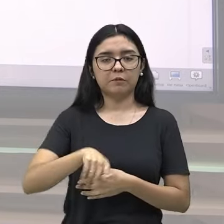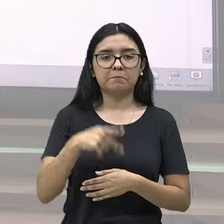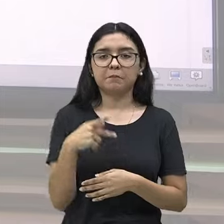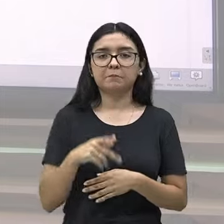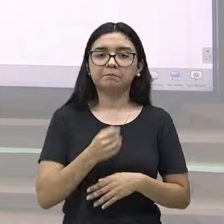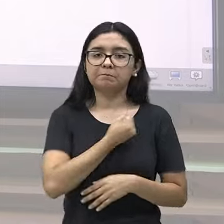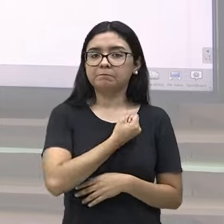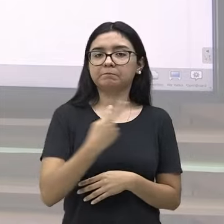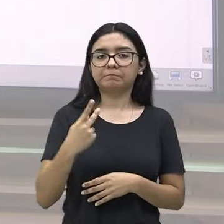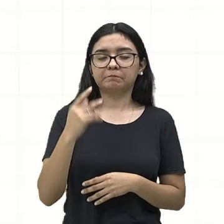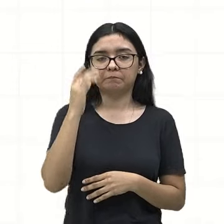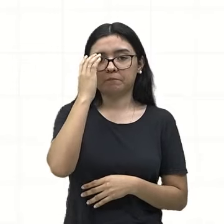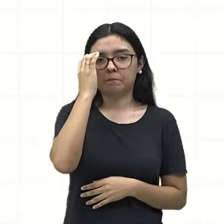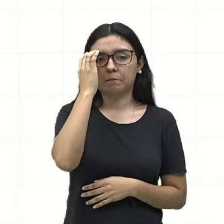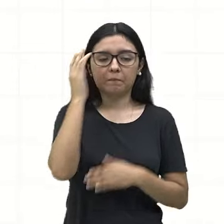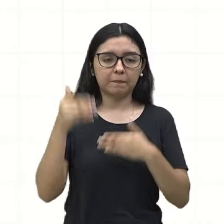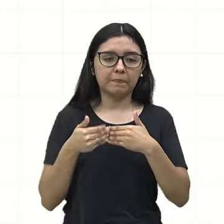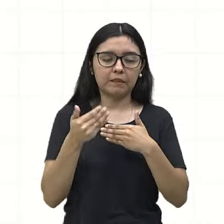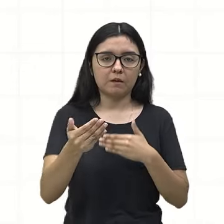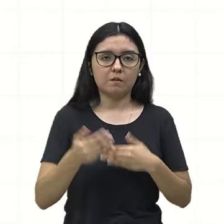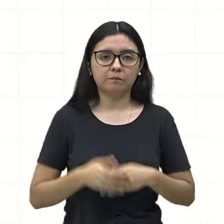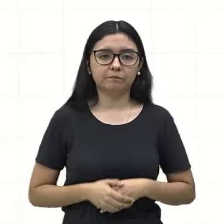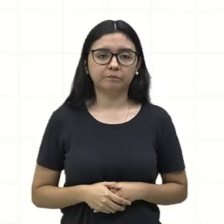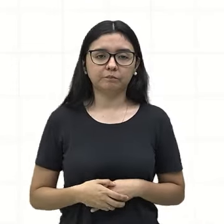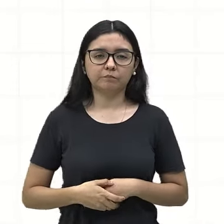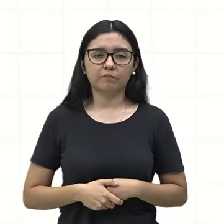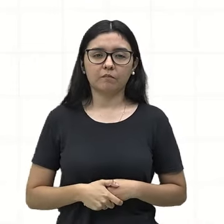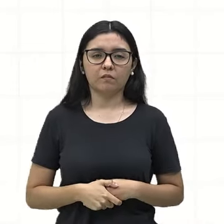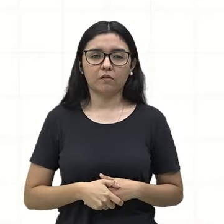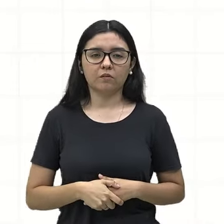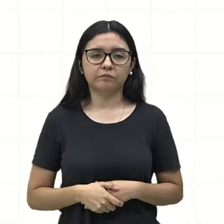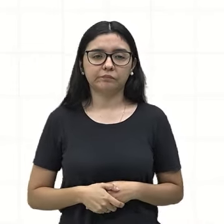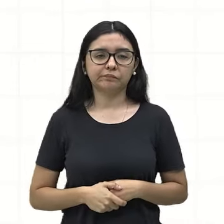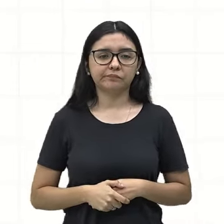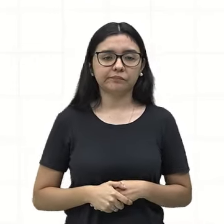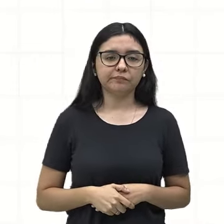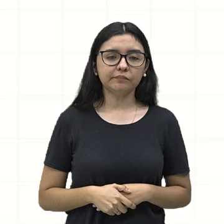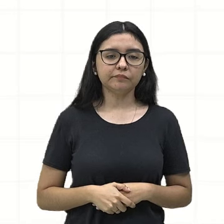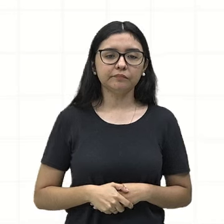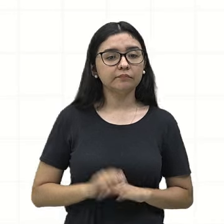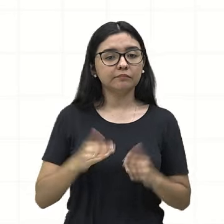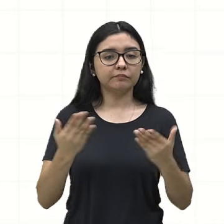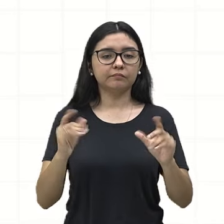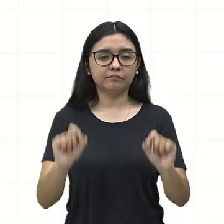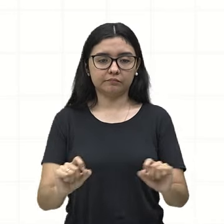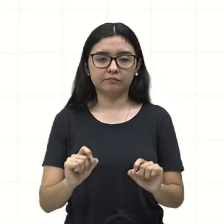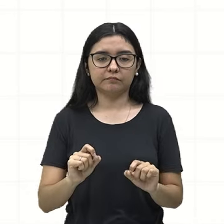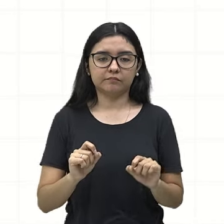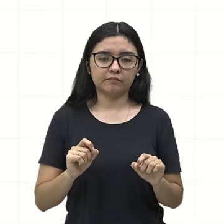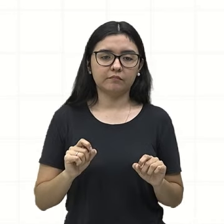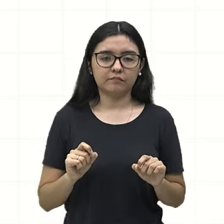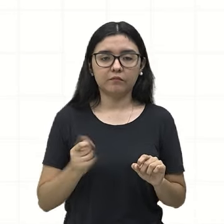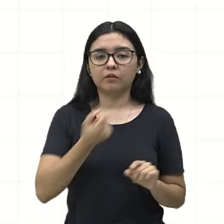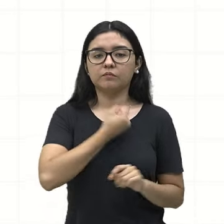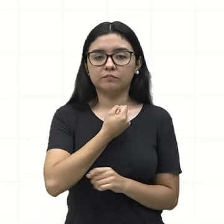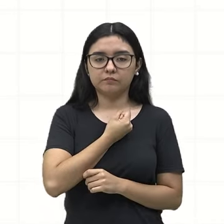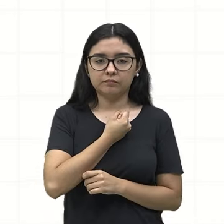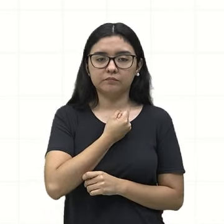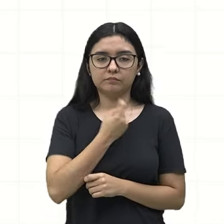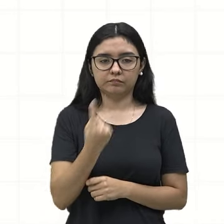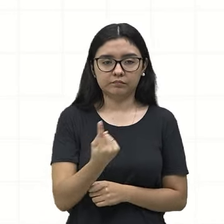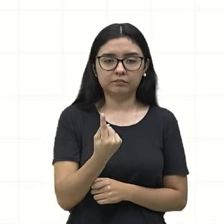tá legal? Continuando. E aí, afinal, não podemos dizer que ele não é, que o número 1 é primo e